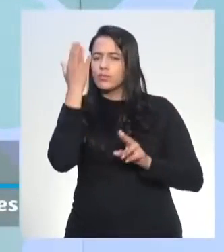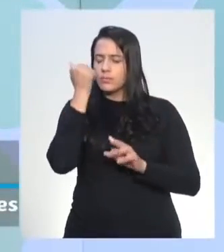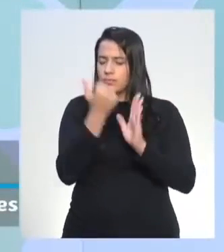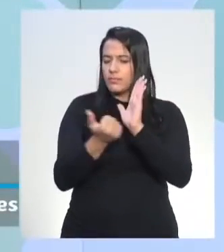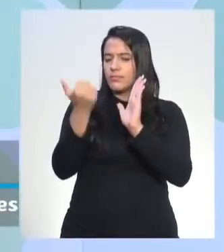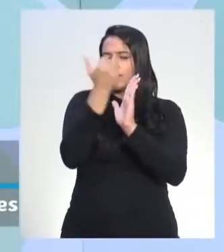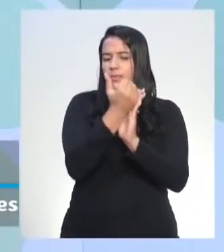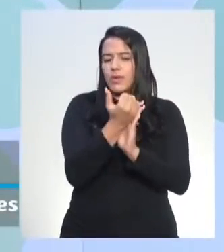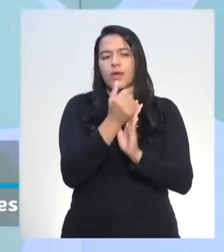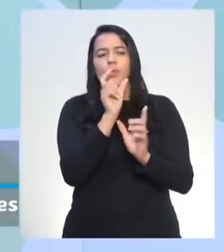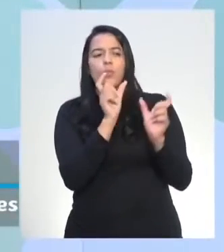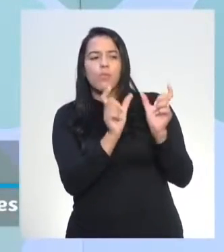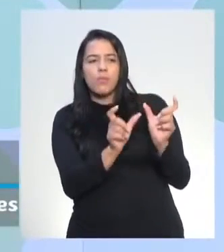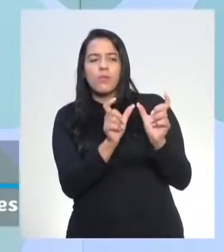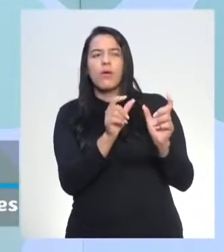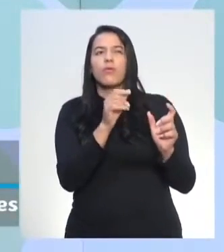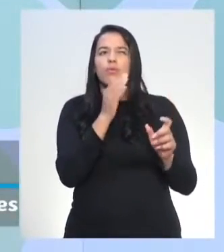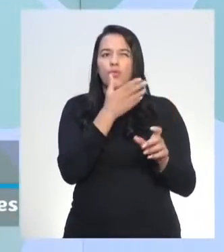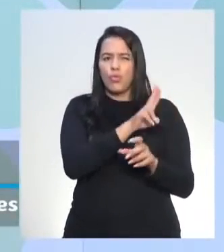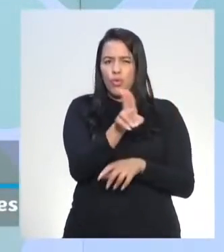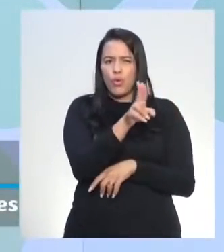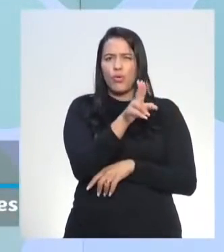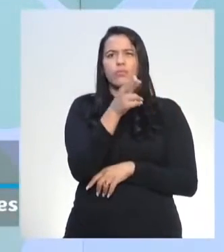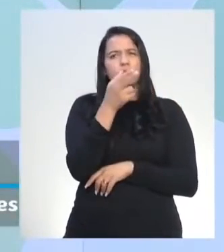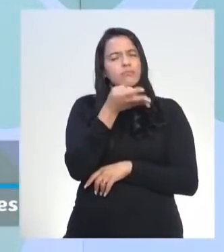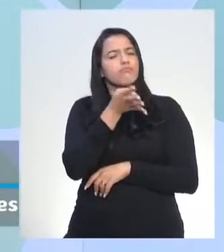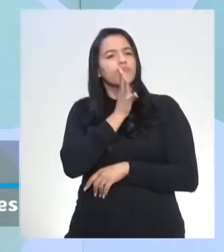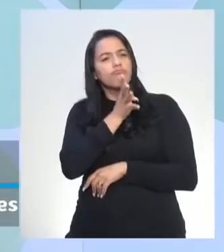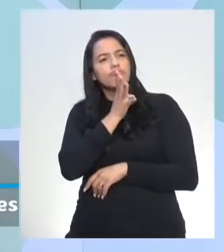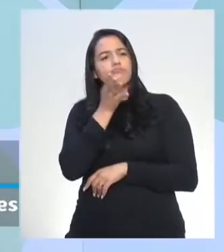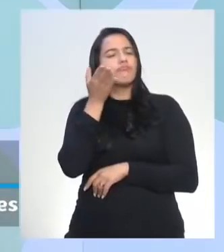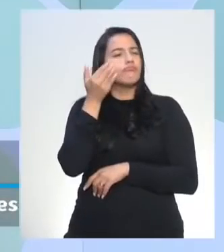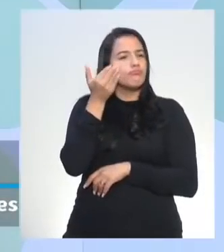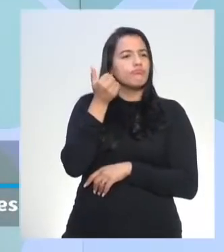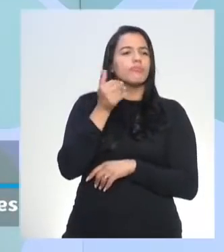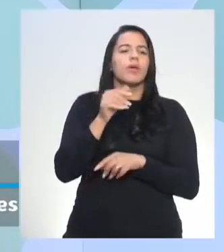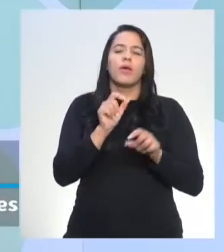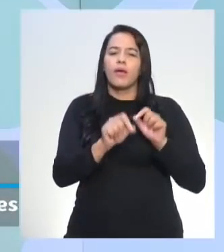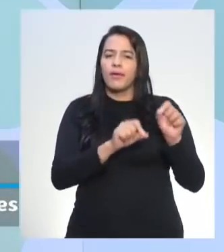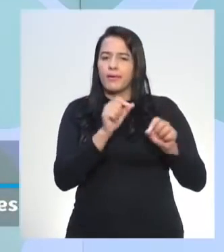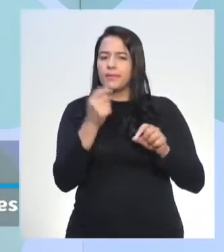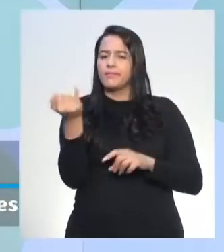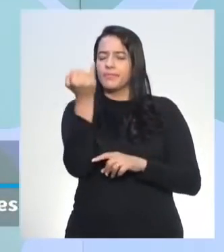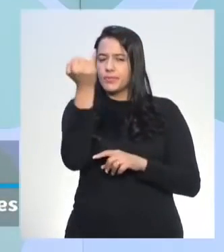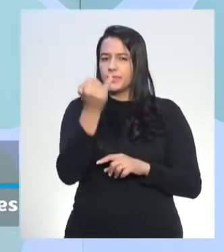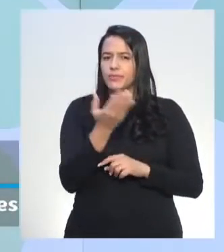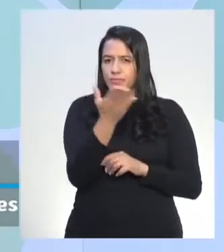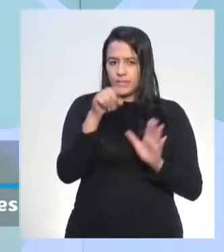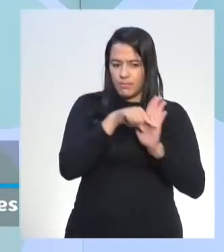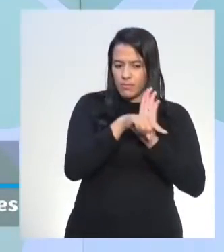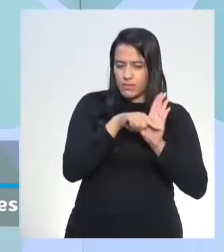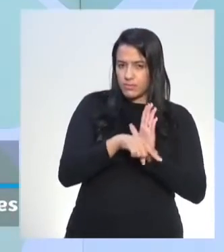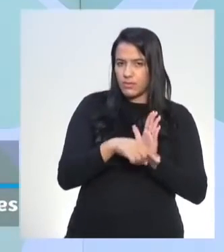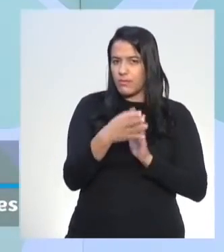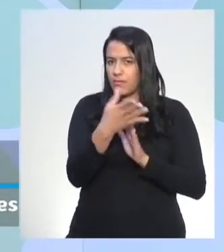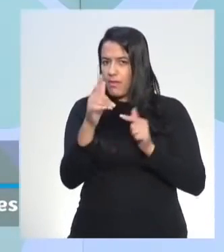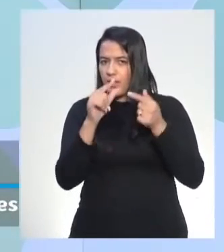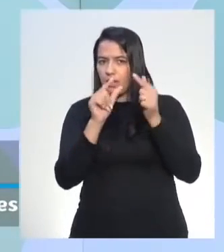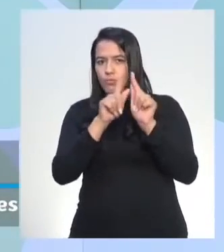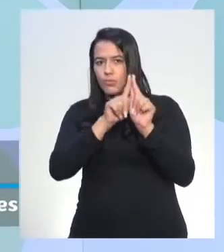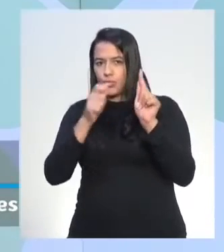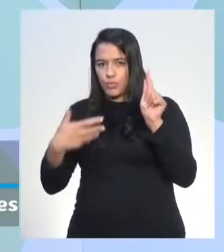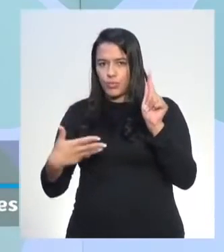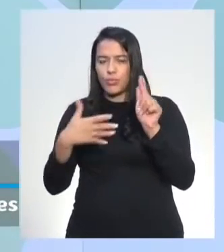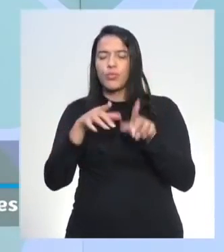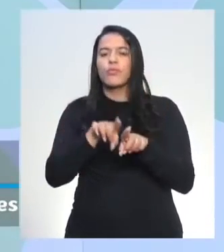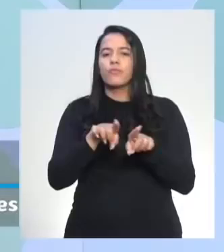Achei interessante o nome e tal. Mas, assim, pesquisar sobre eles é super interessante. Então, vai lá no Google, digita o